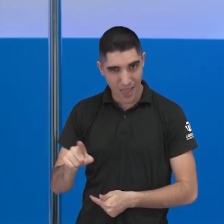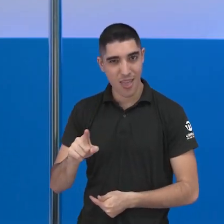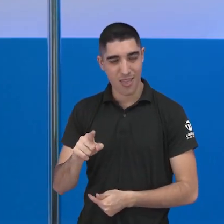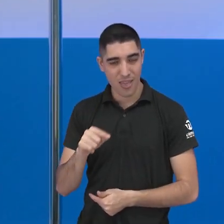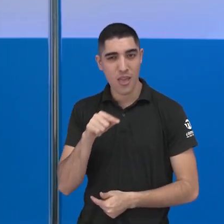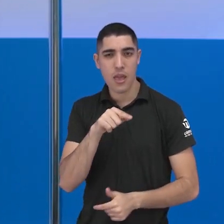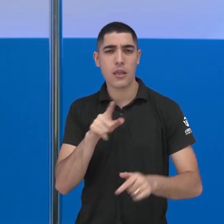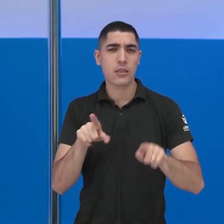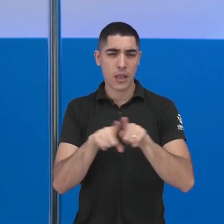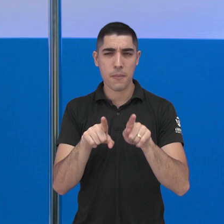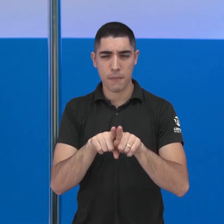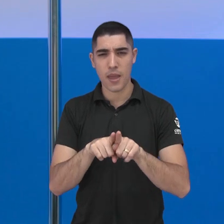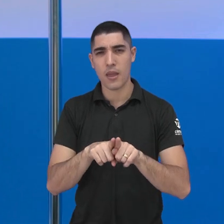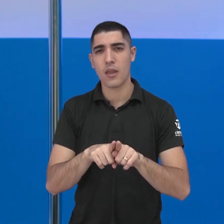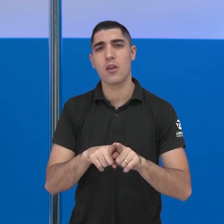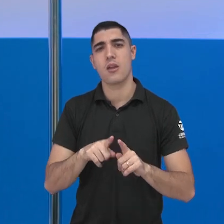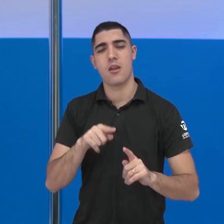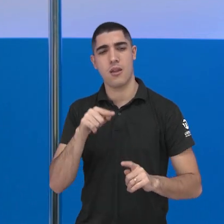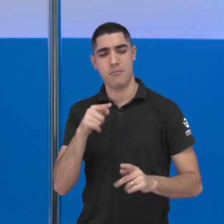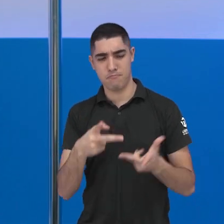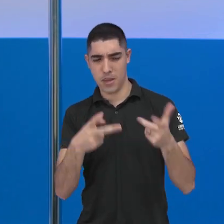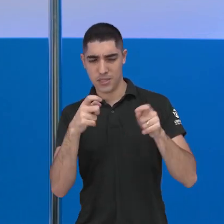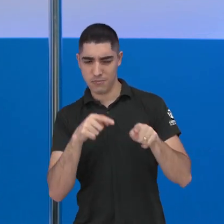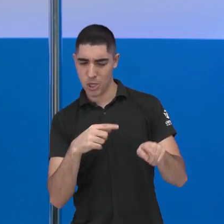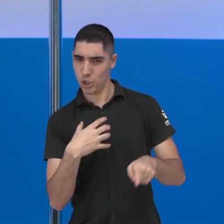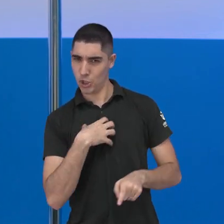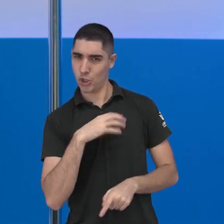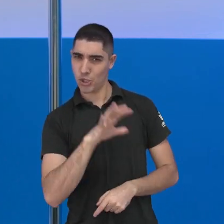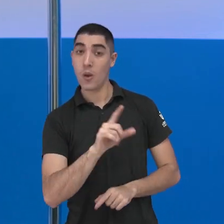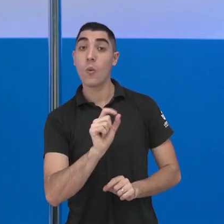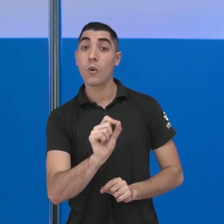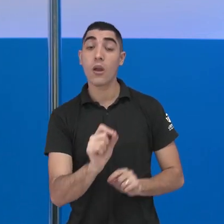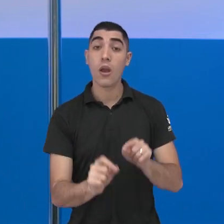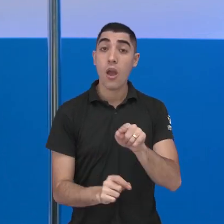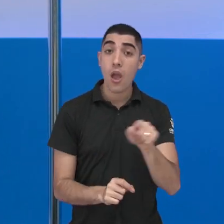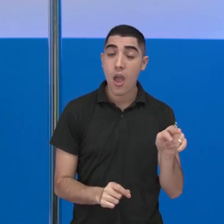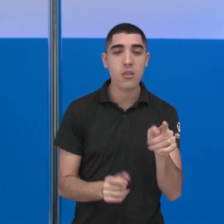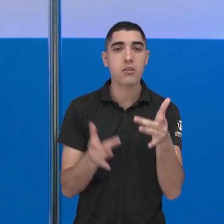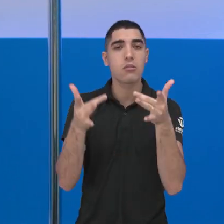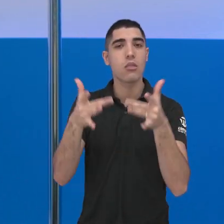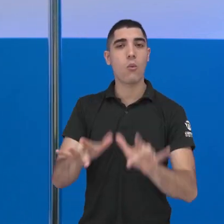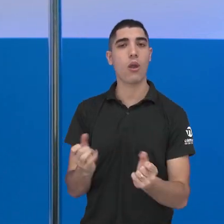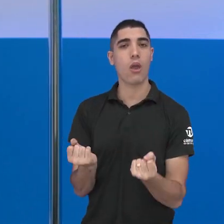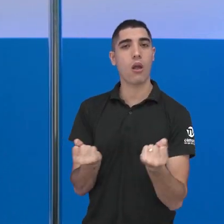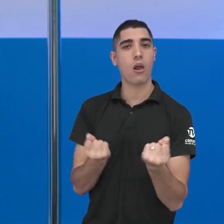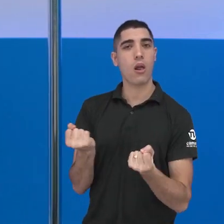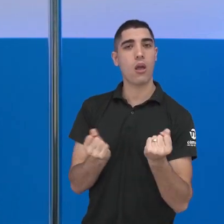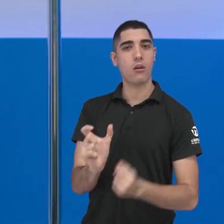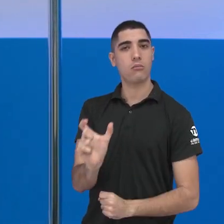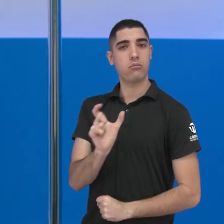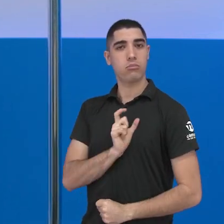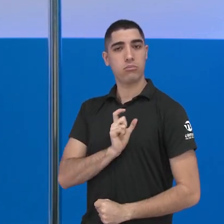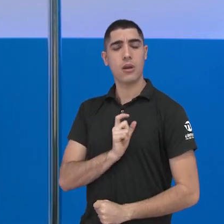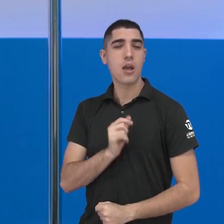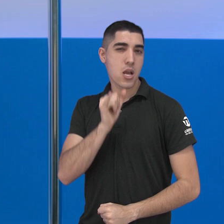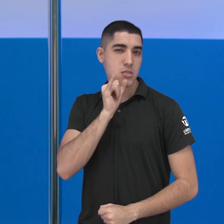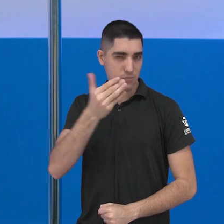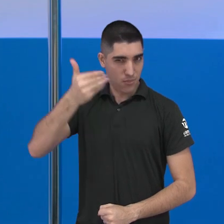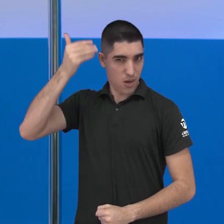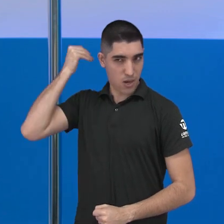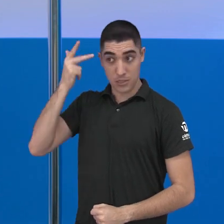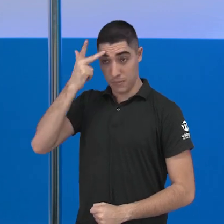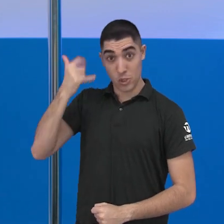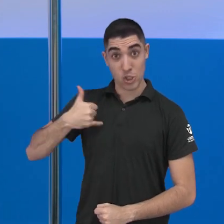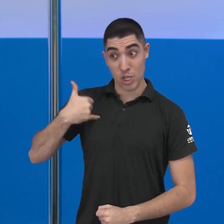pelo menos tem sido observado mais entre os integrantes da geração Z, é a escolha por não dirigir.